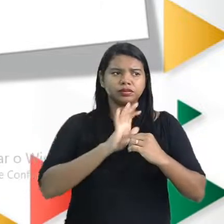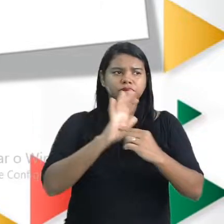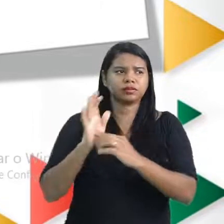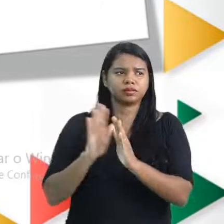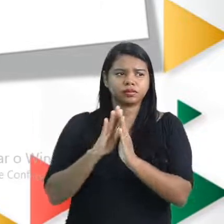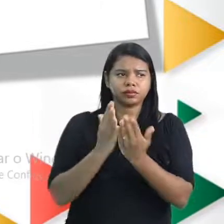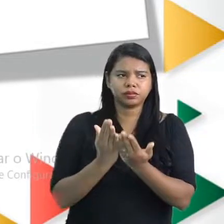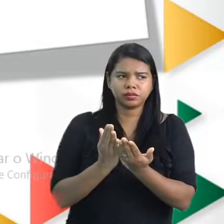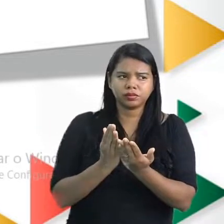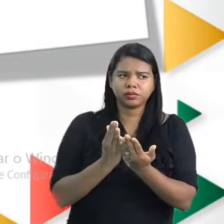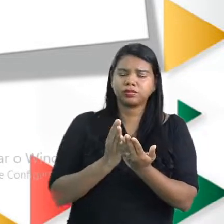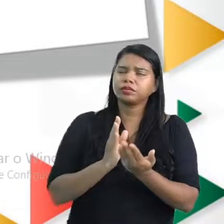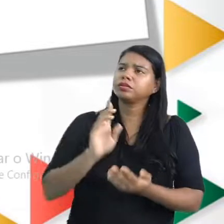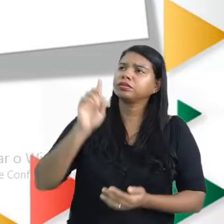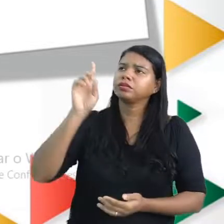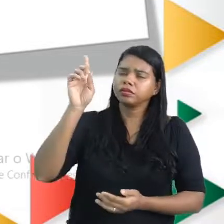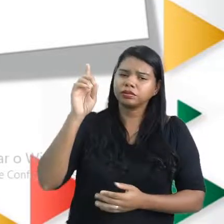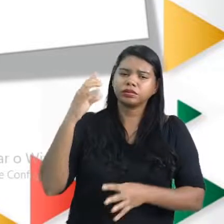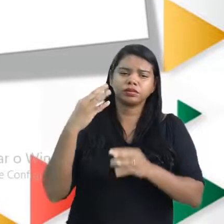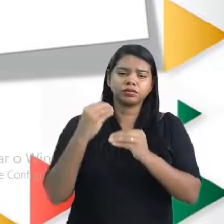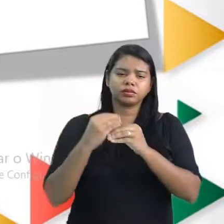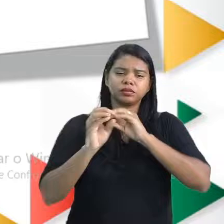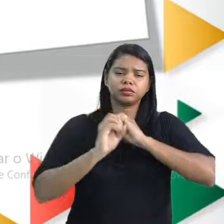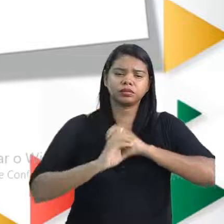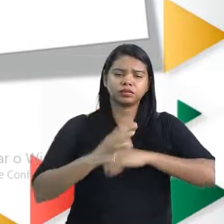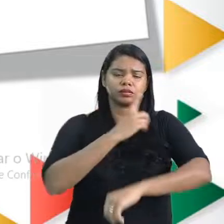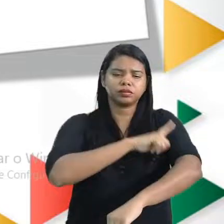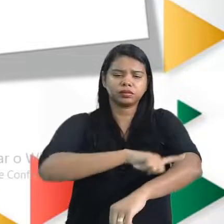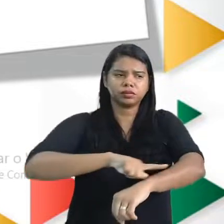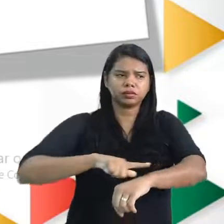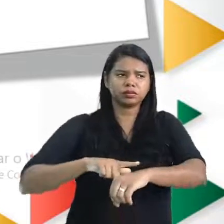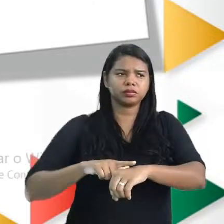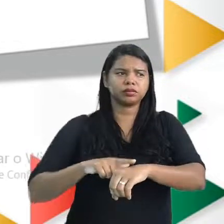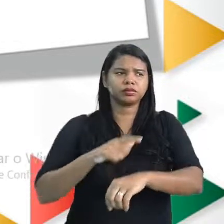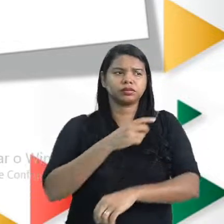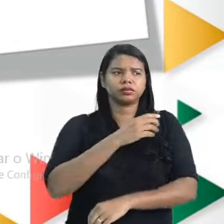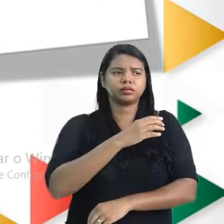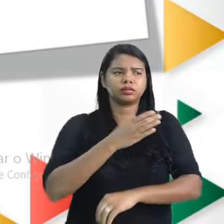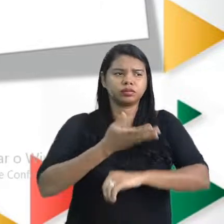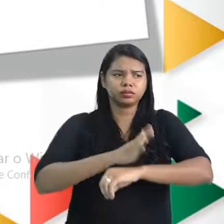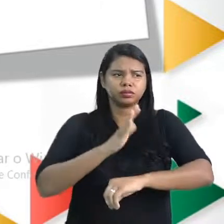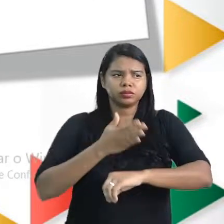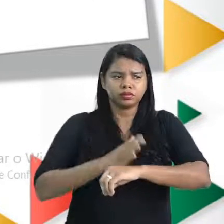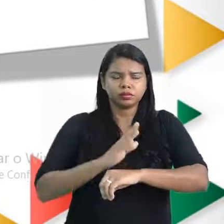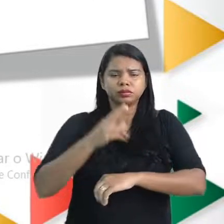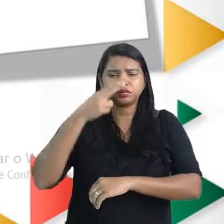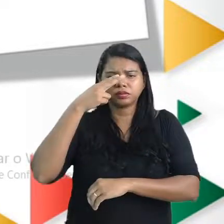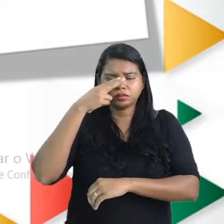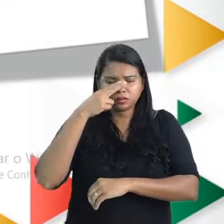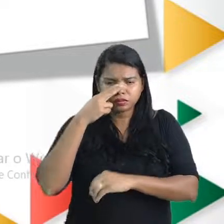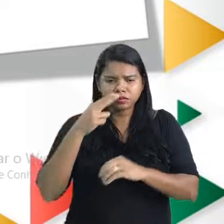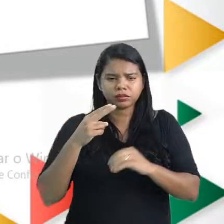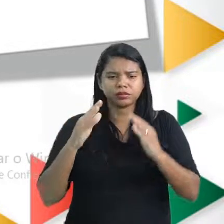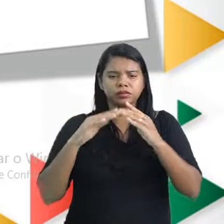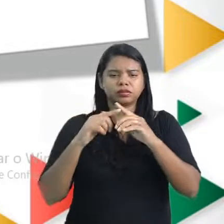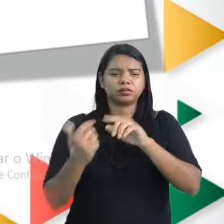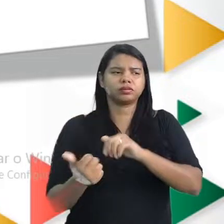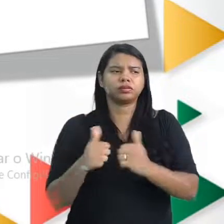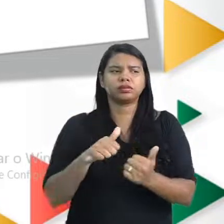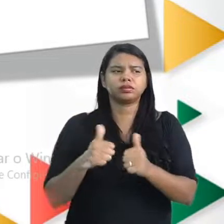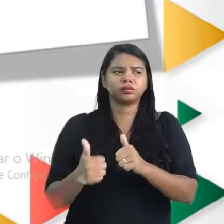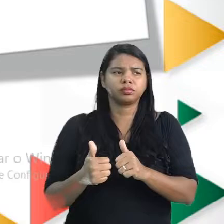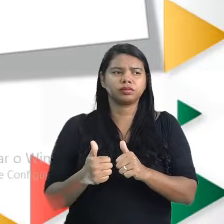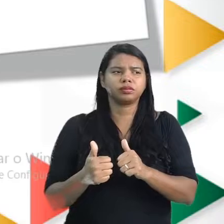Bíblia Sagrada, de uma educação cristã relevante, prática dos princípios batistas como fator